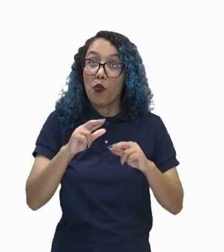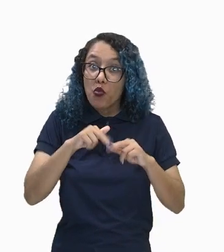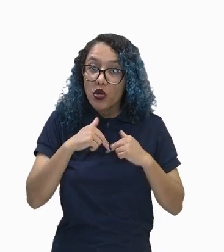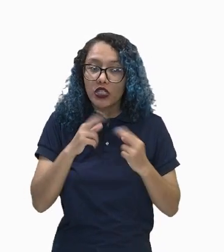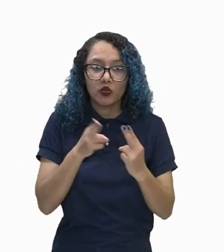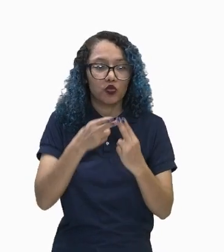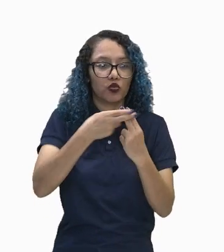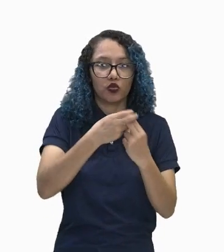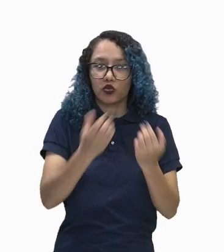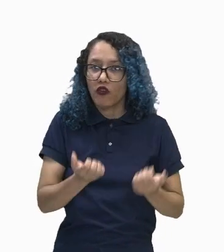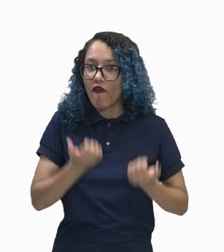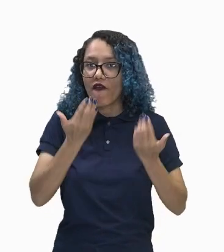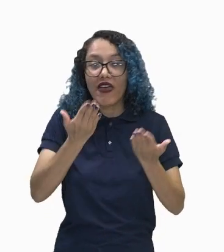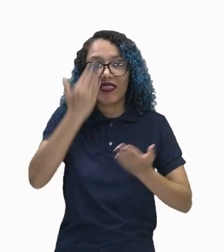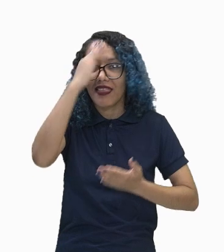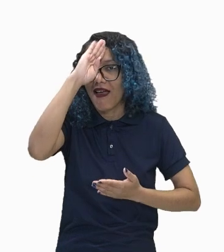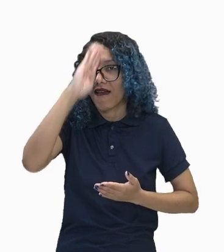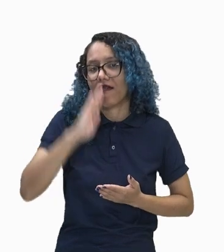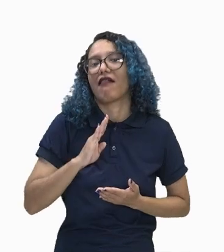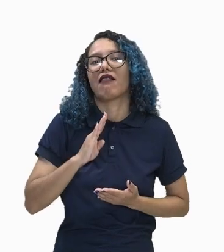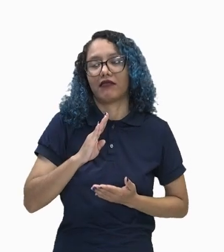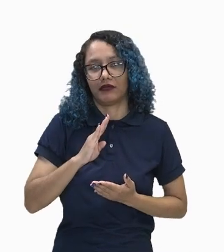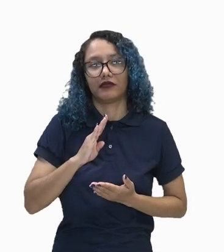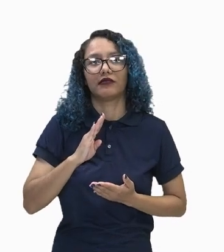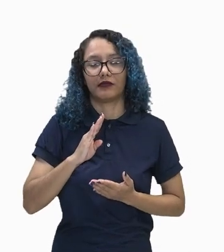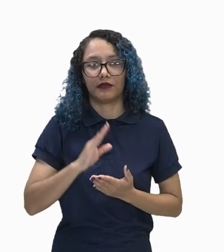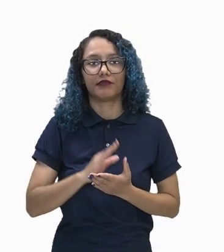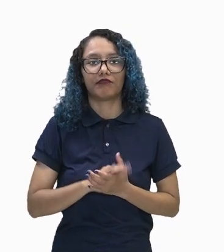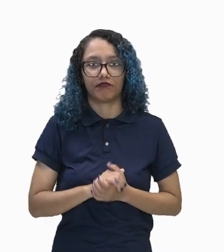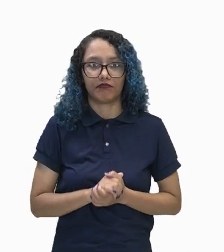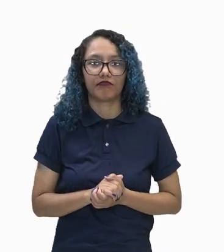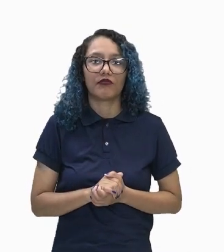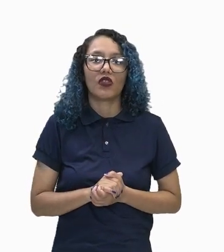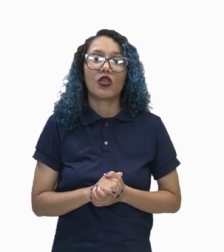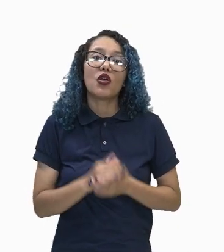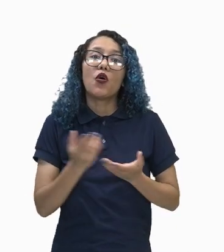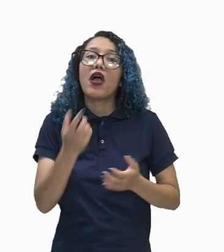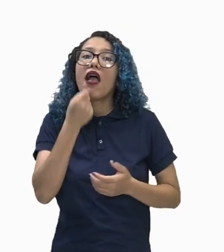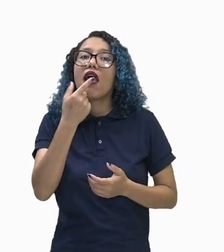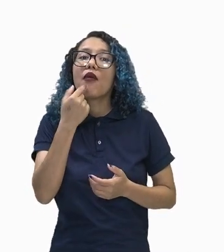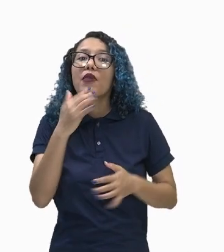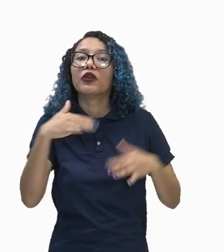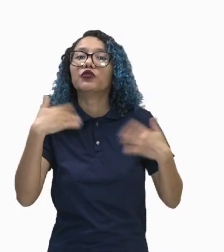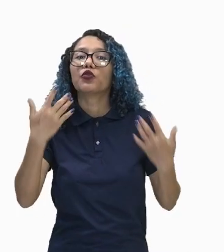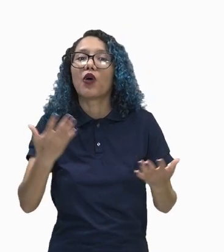de forma gratuita, que são o